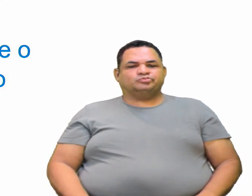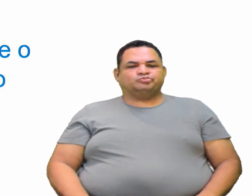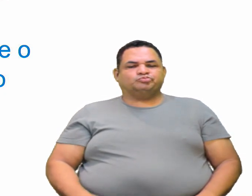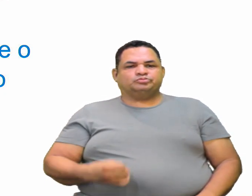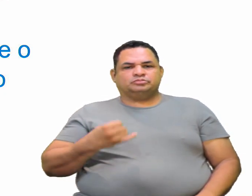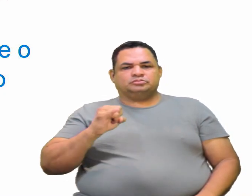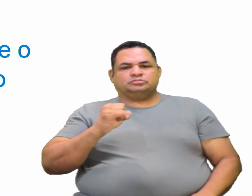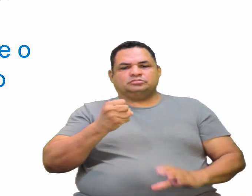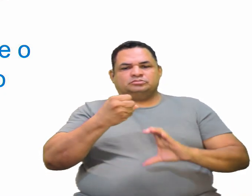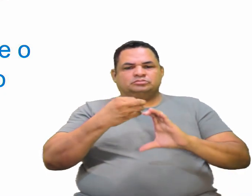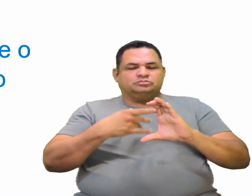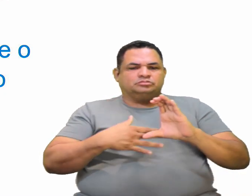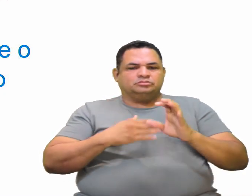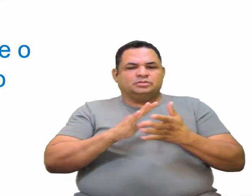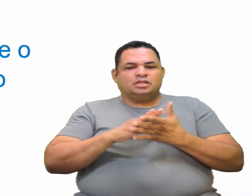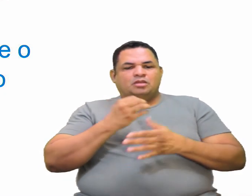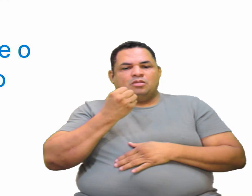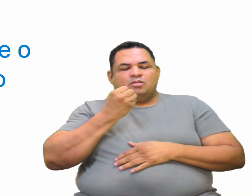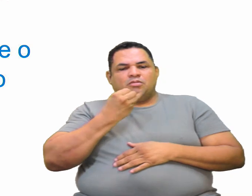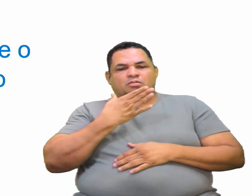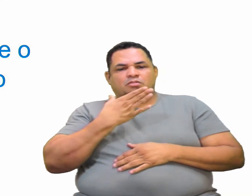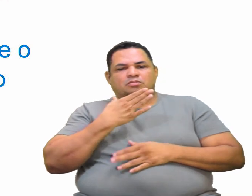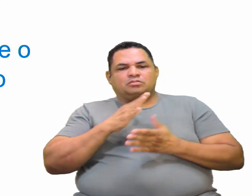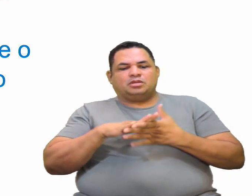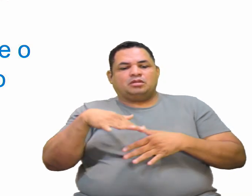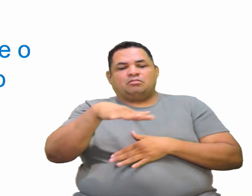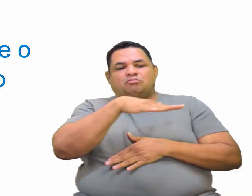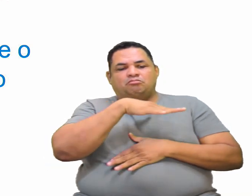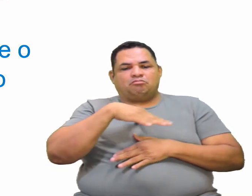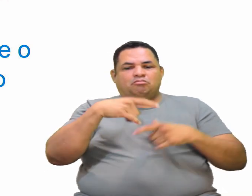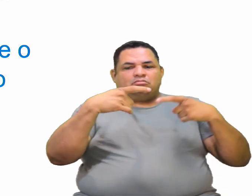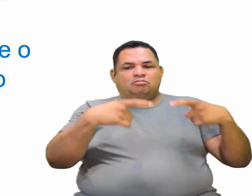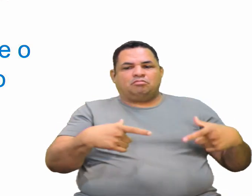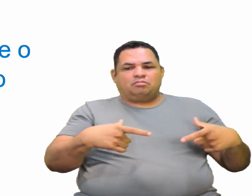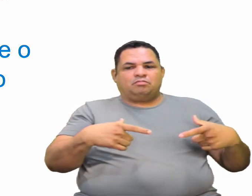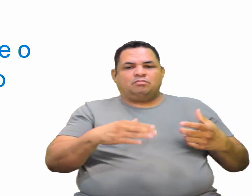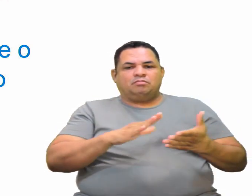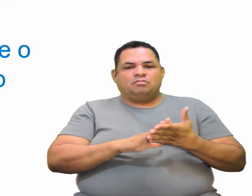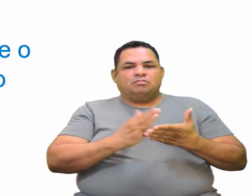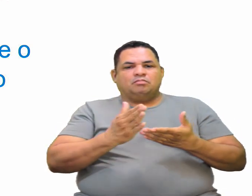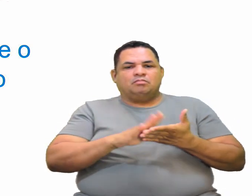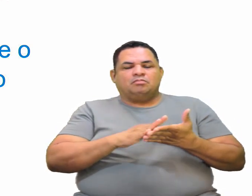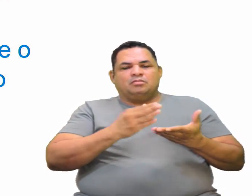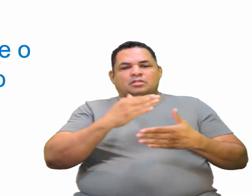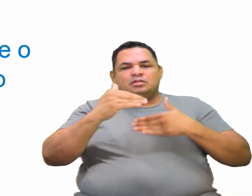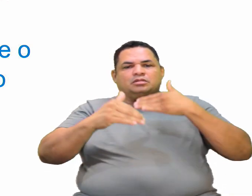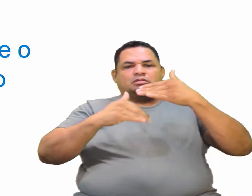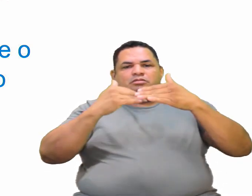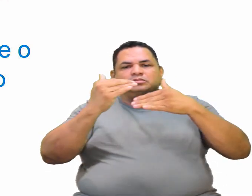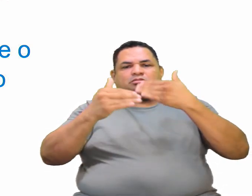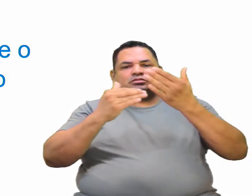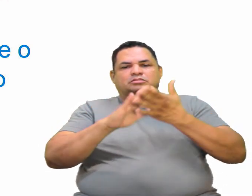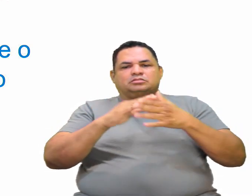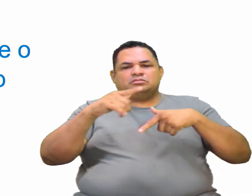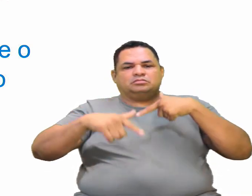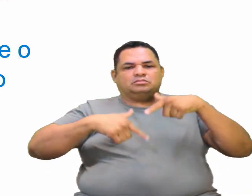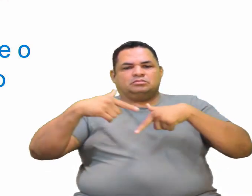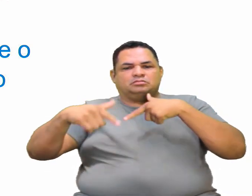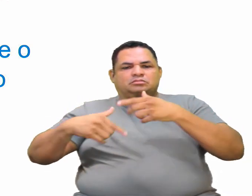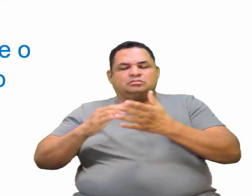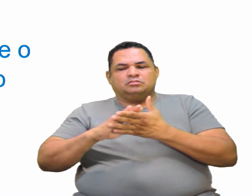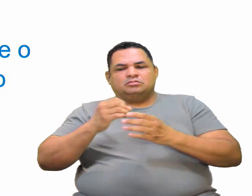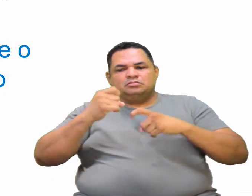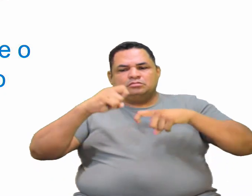essa característica for benéfica àquele ambiente, aquele organismo ele vai se desenvolver, vai crescer, vai se reproduzir